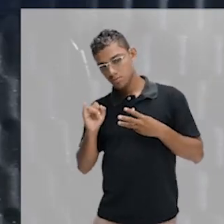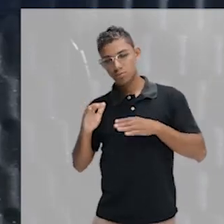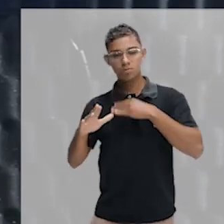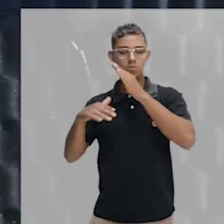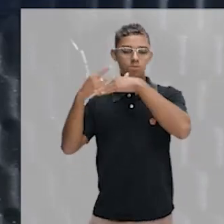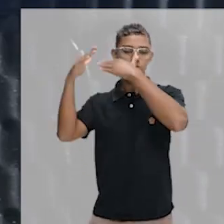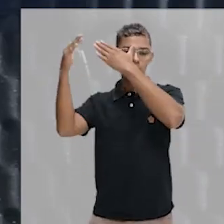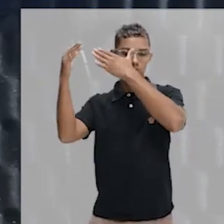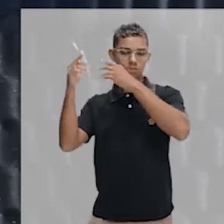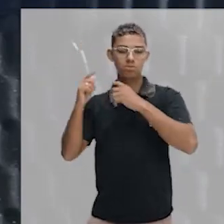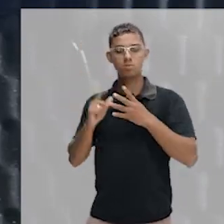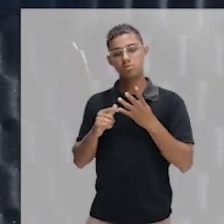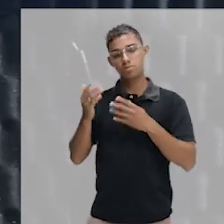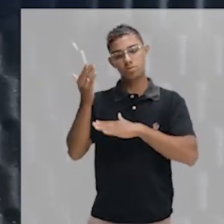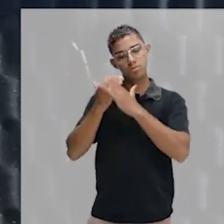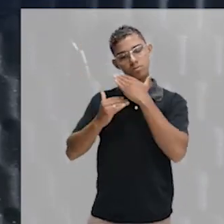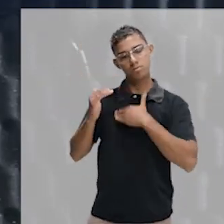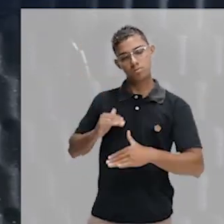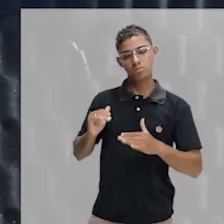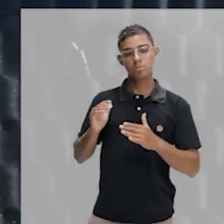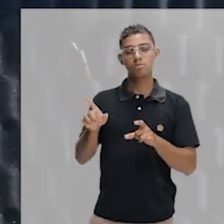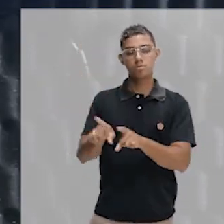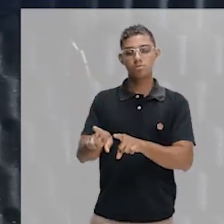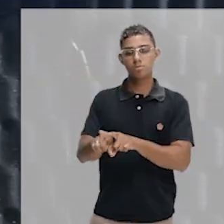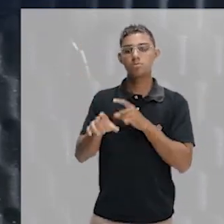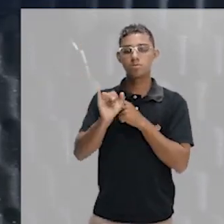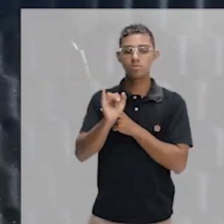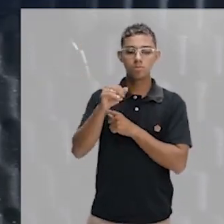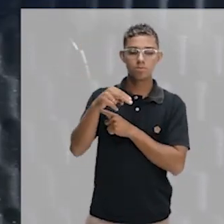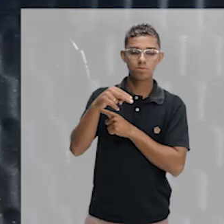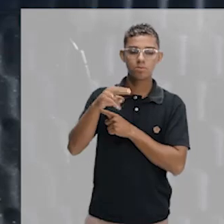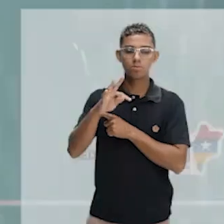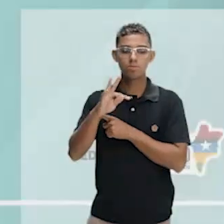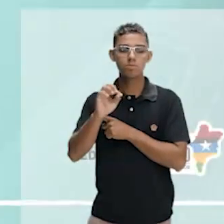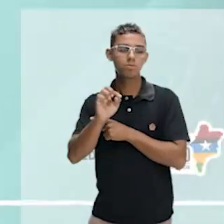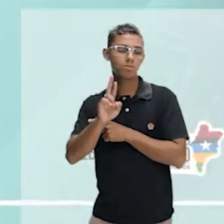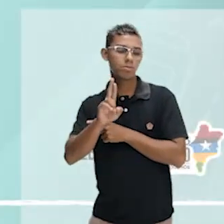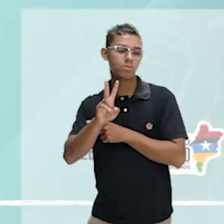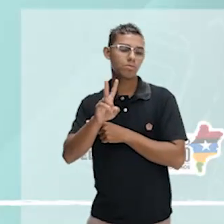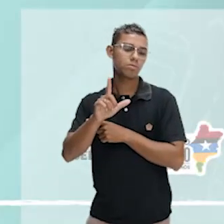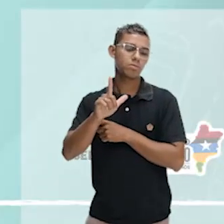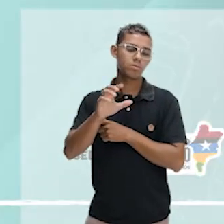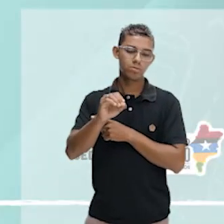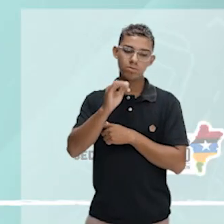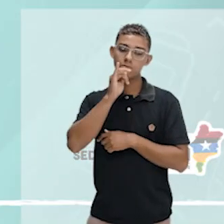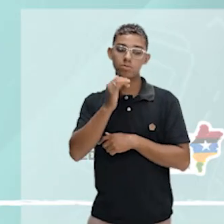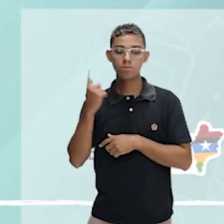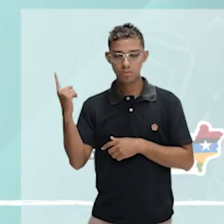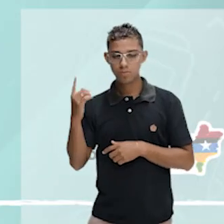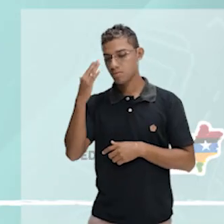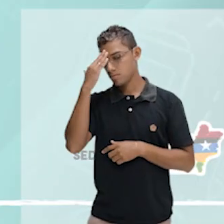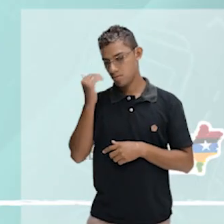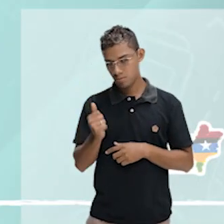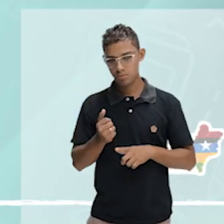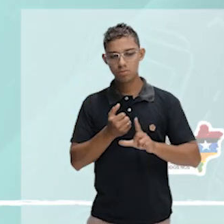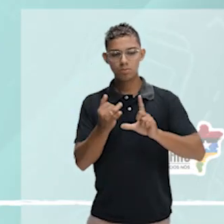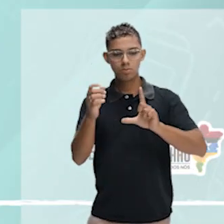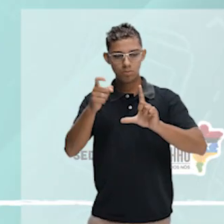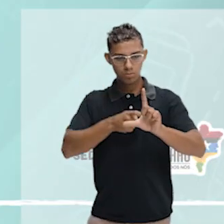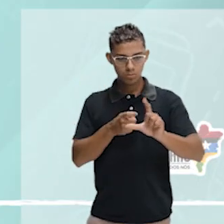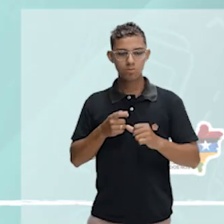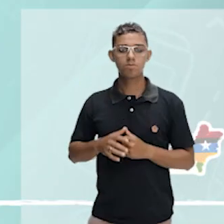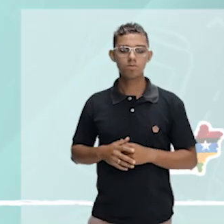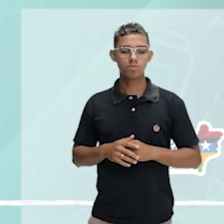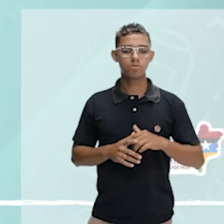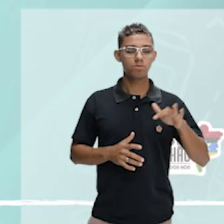tem muita etapa aqui para a gente cumprir vamos começar aqui você já sabe se trata de uma função exponencial porque porque lá